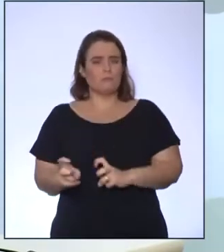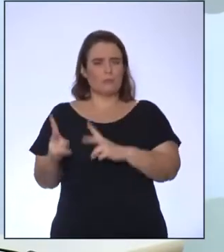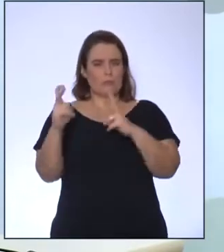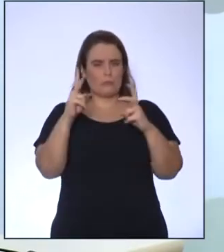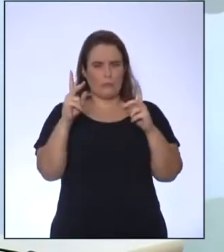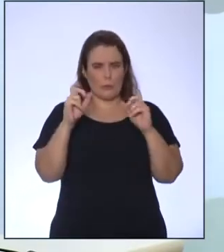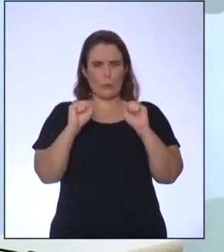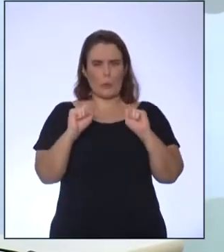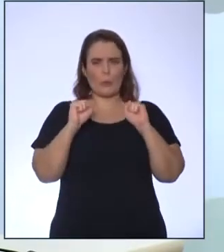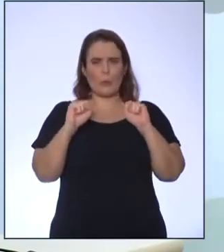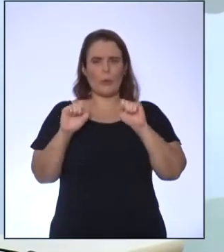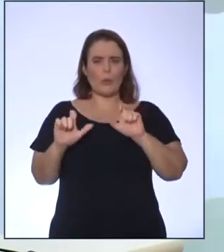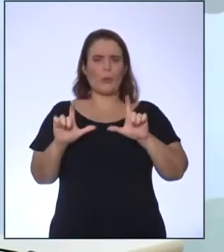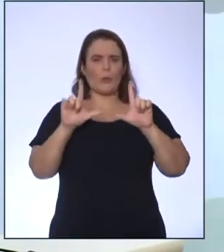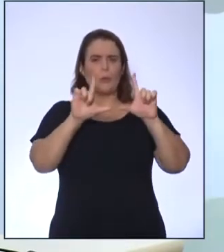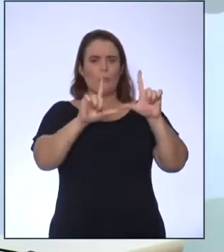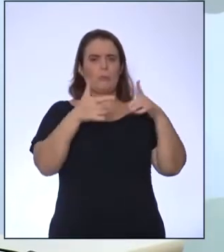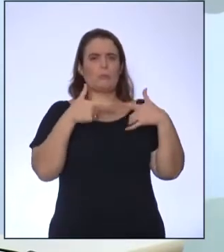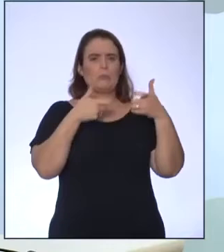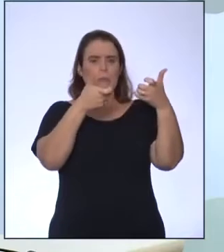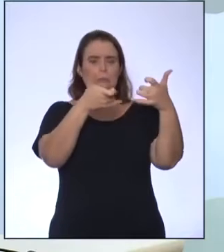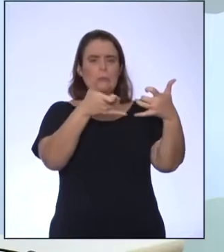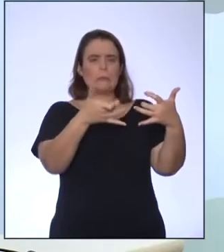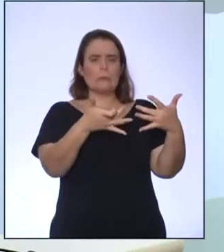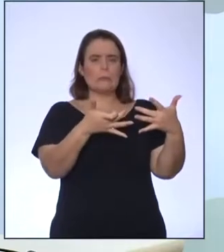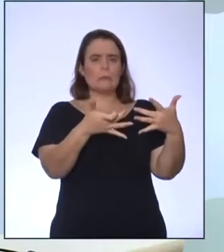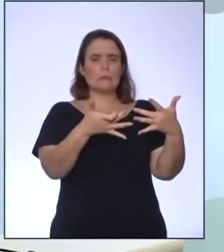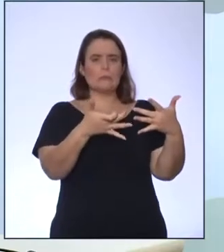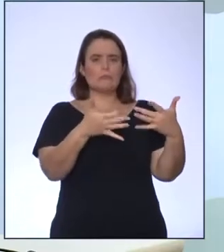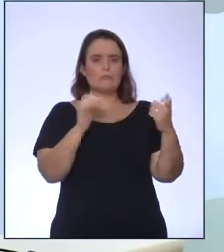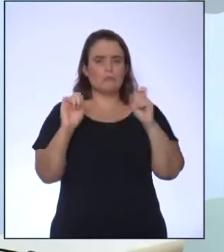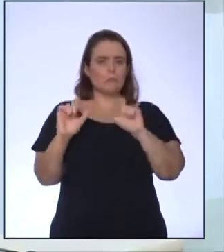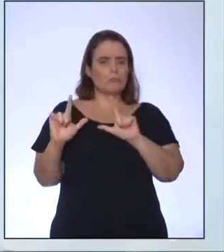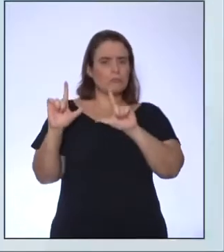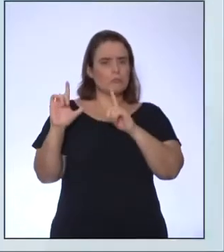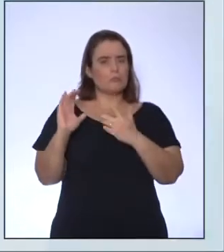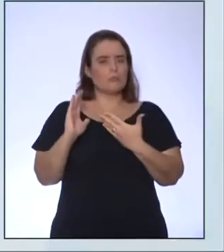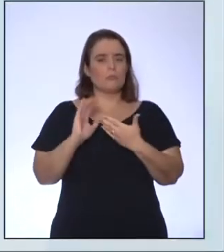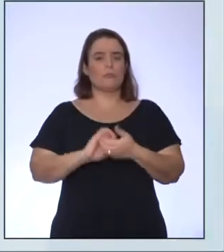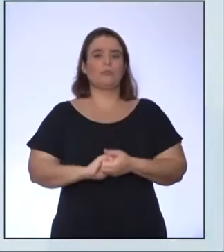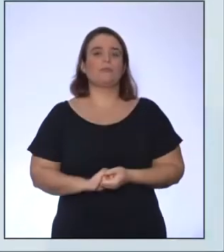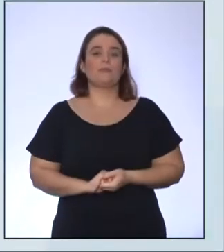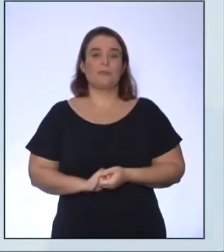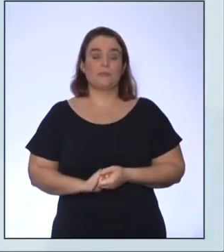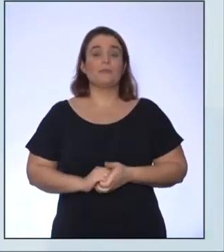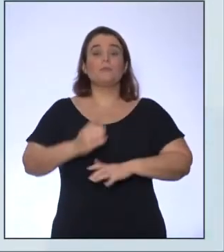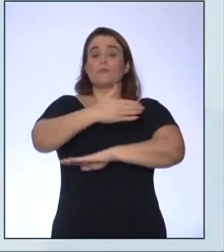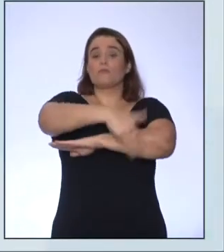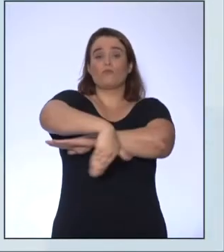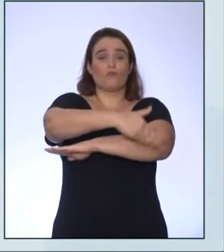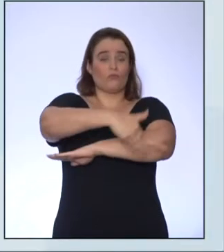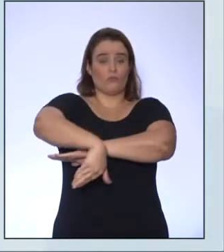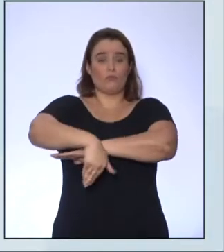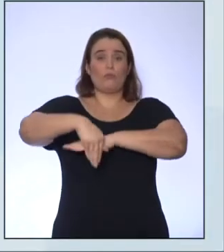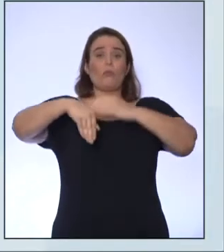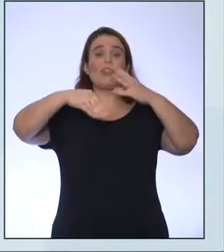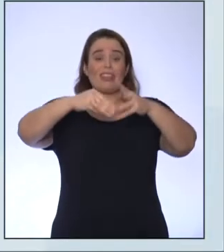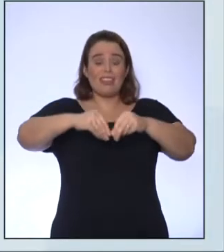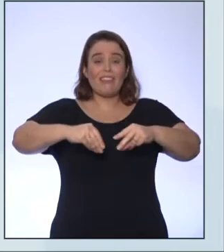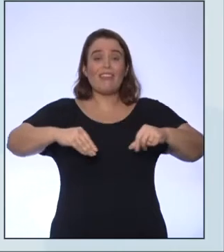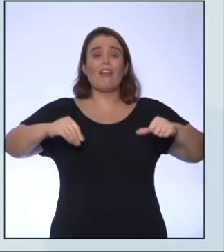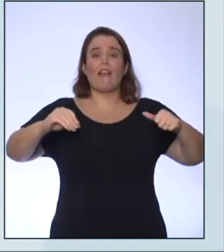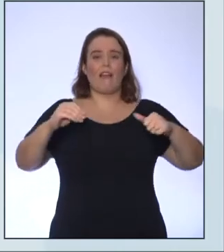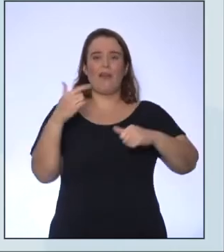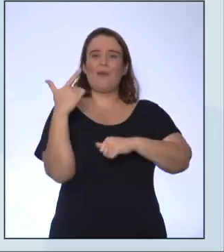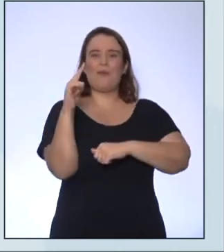imagem, por favor, enquanto eu descrevo, né, nós temos... Então, uma rua sem asfalto, nós conseguimos identificar